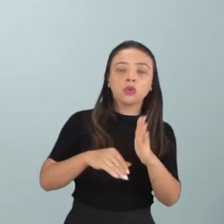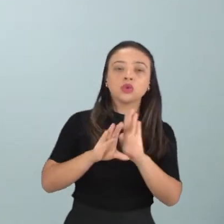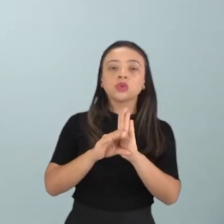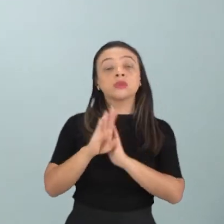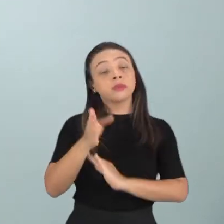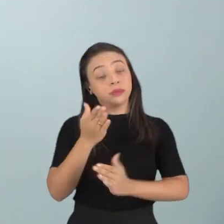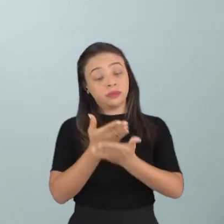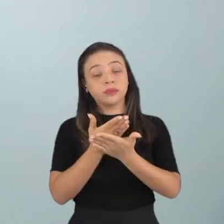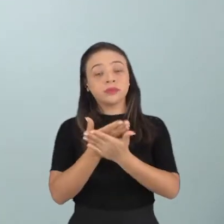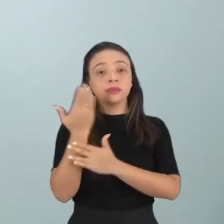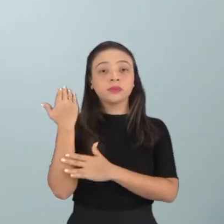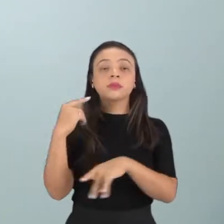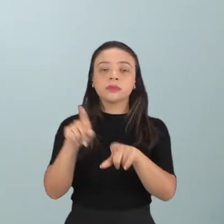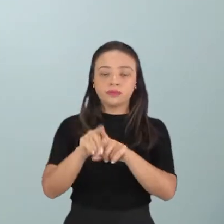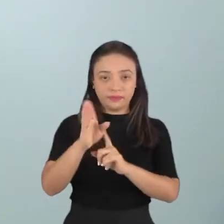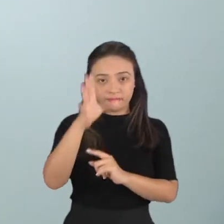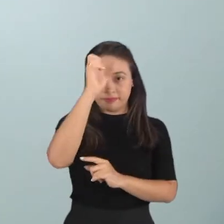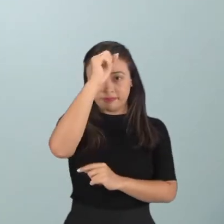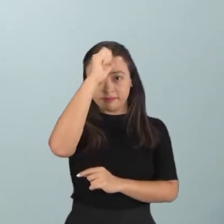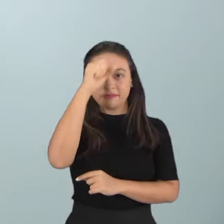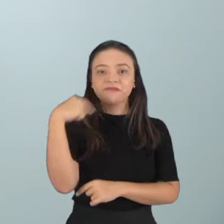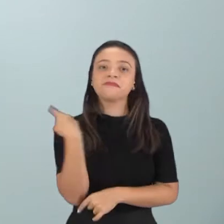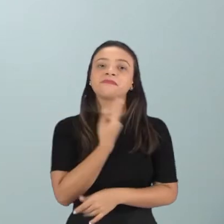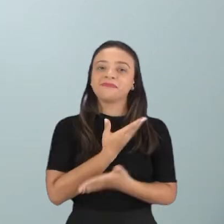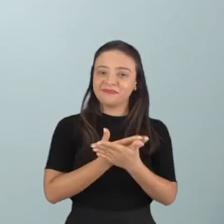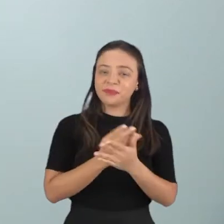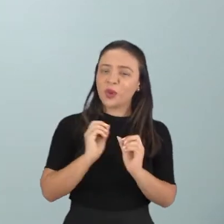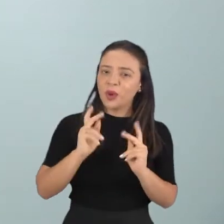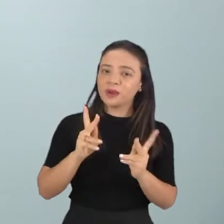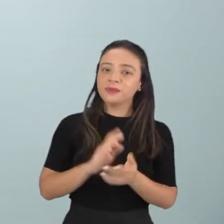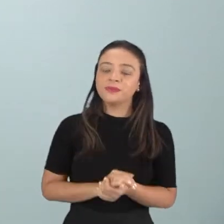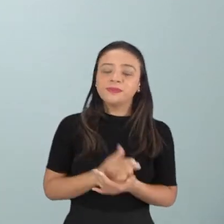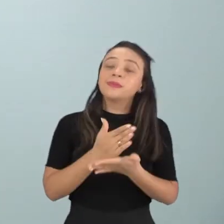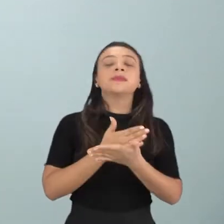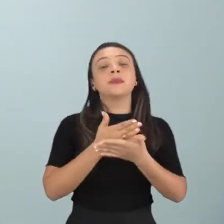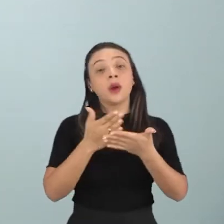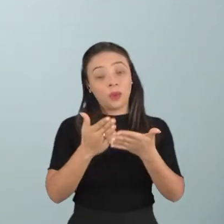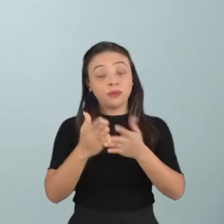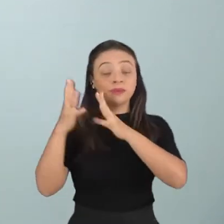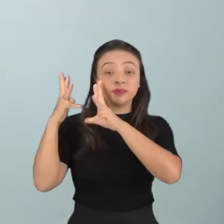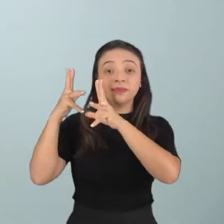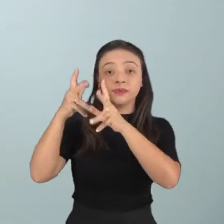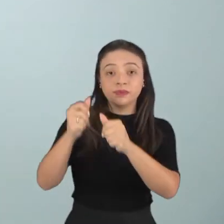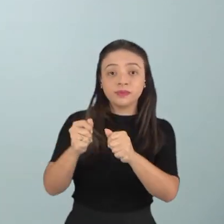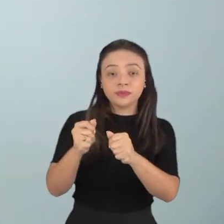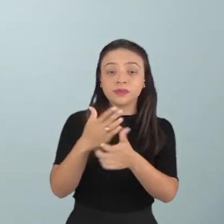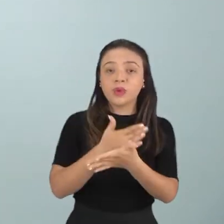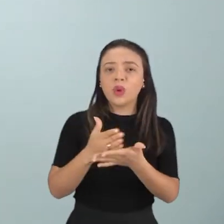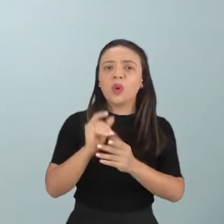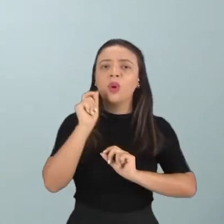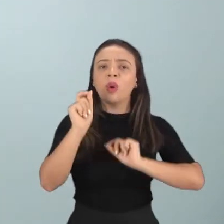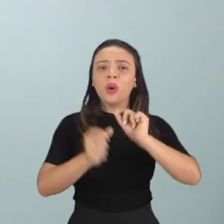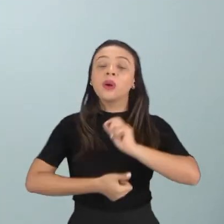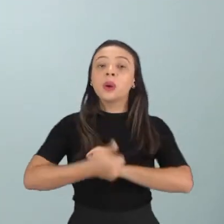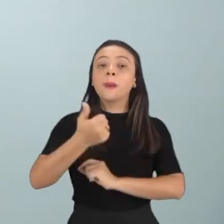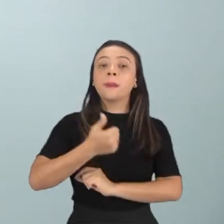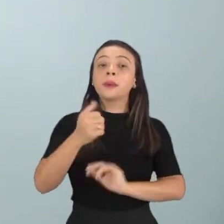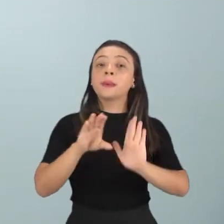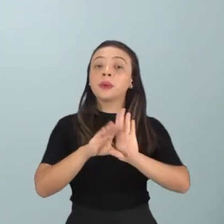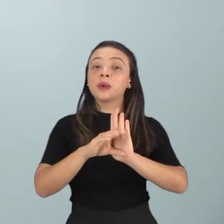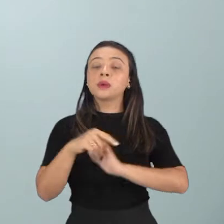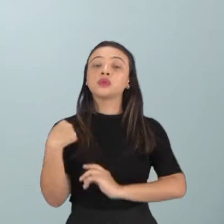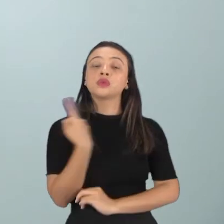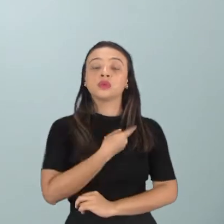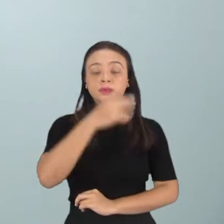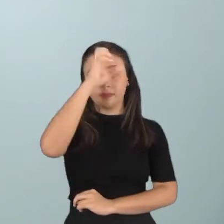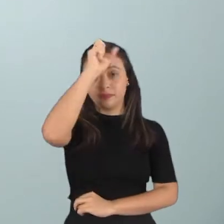que nós Já estudamos e já aprendemos aqui na nossas aulas Ok e para iniciar Nossa revisão nós vamos iniciar com primeiro conteúdo